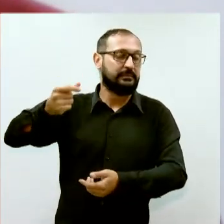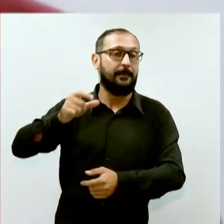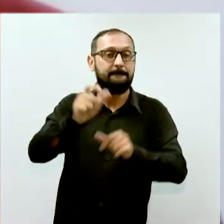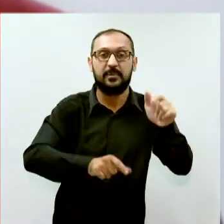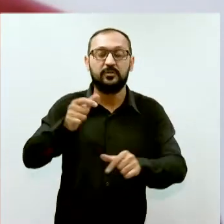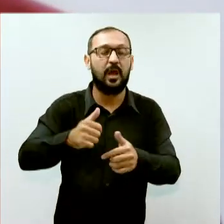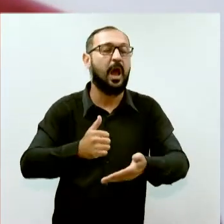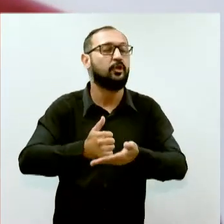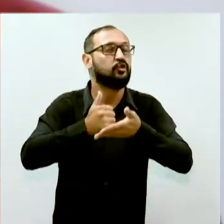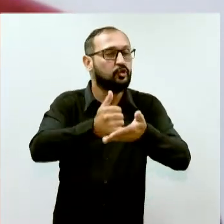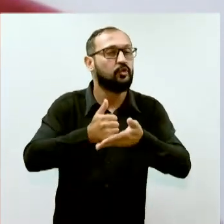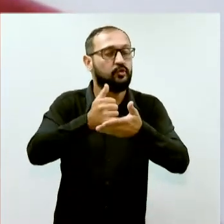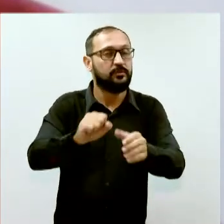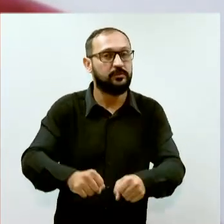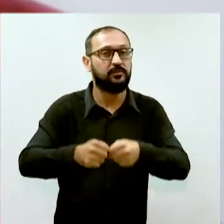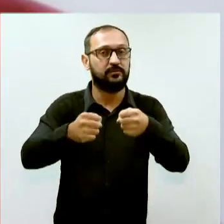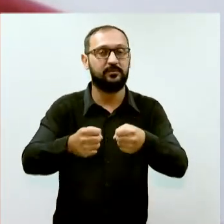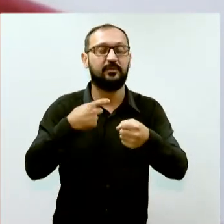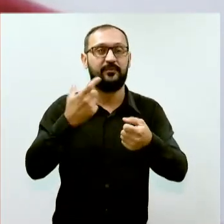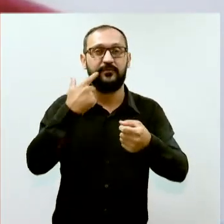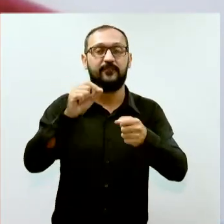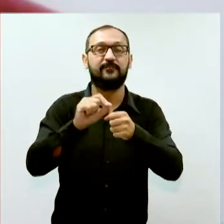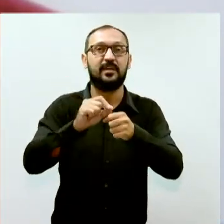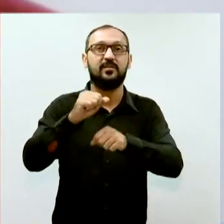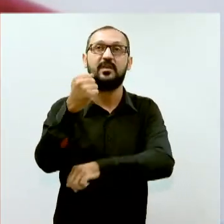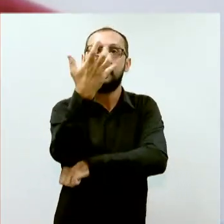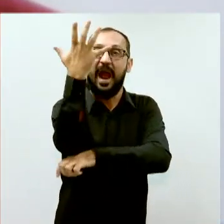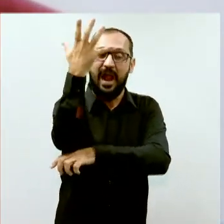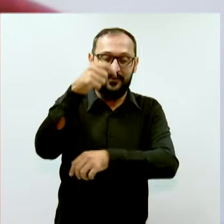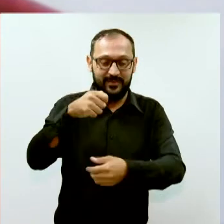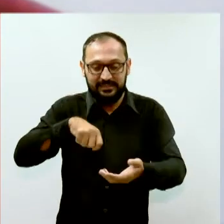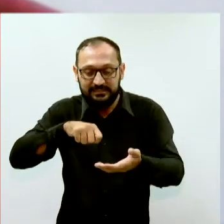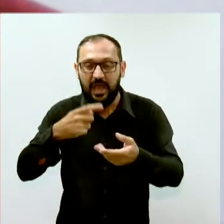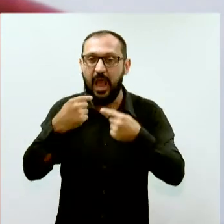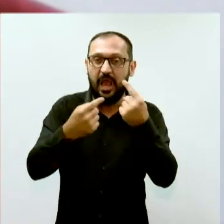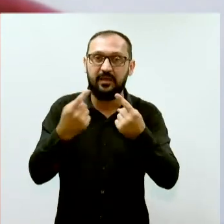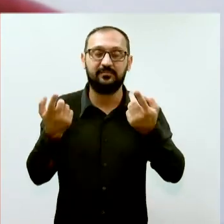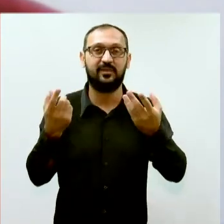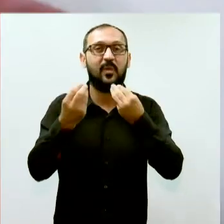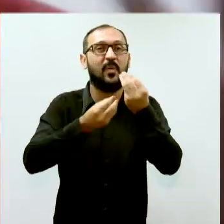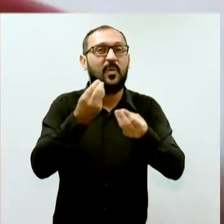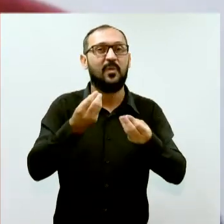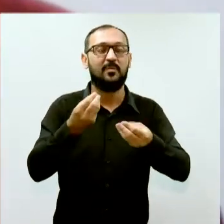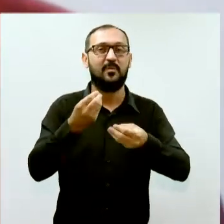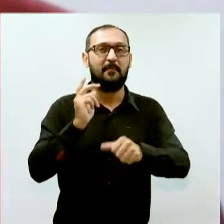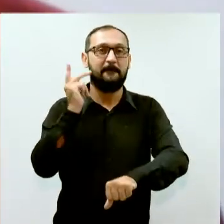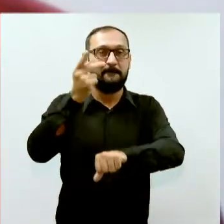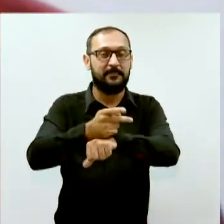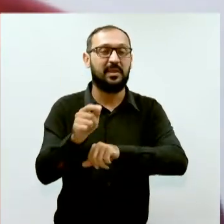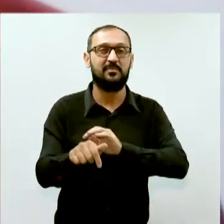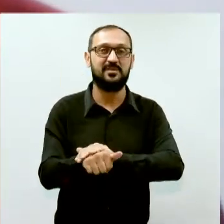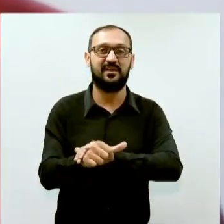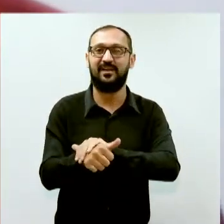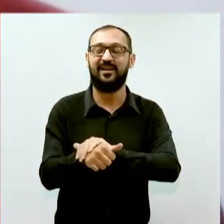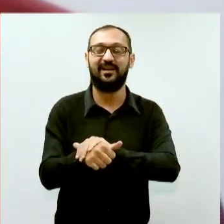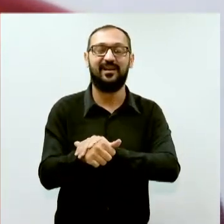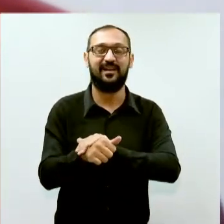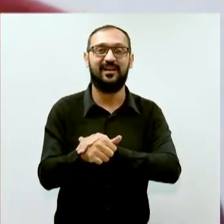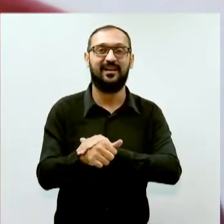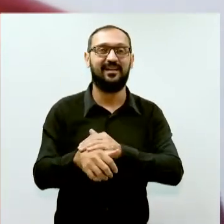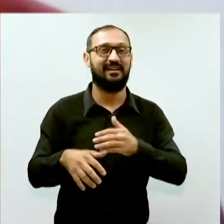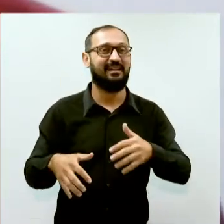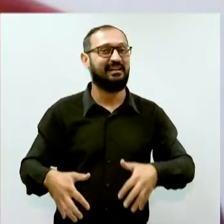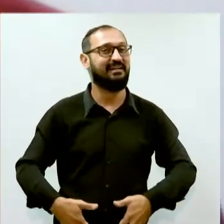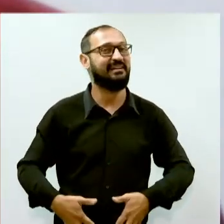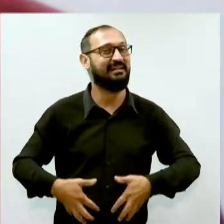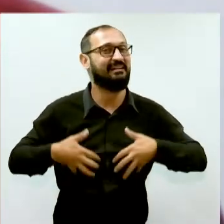muitas pessoas, e que foi produzido embaixo de pés de manga, né? Então, ter essa repercussão num espaço como o Prêmio Jabuti é